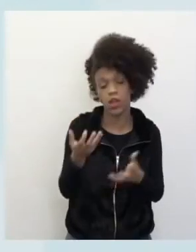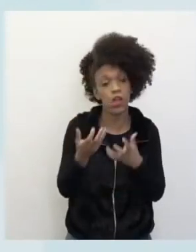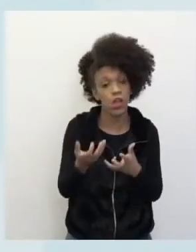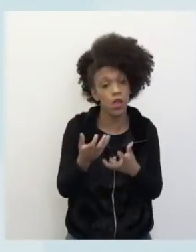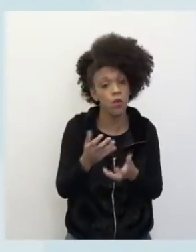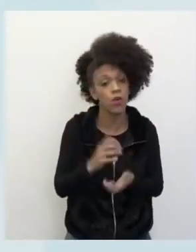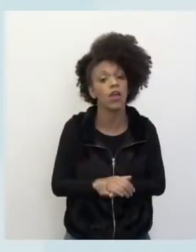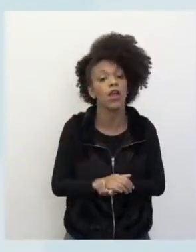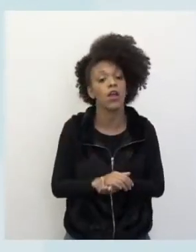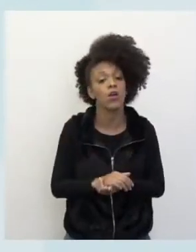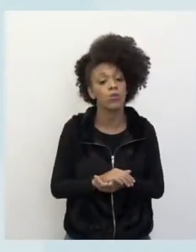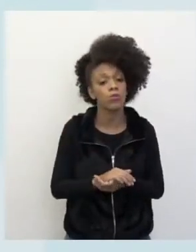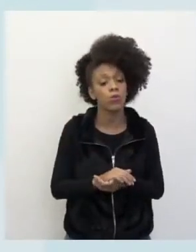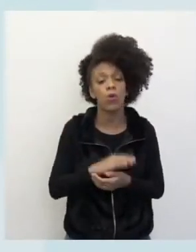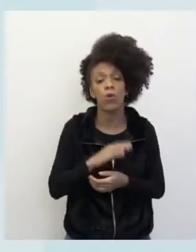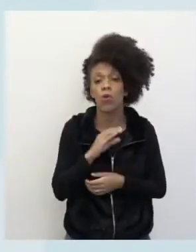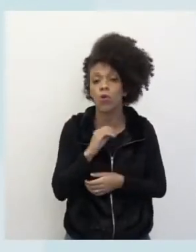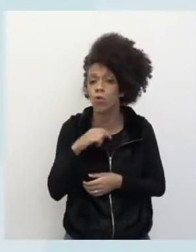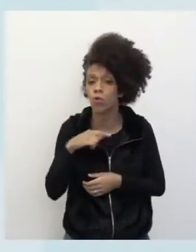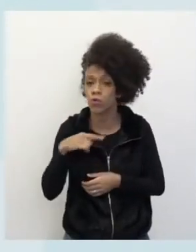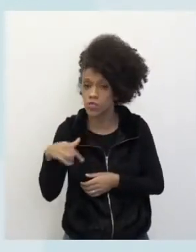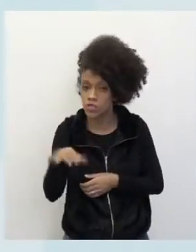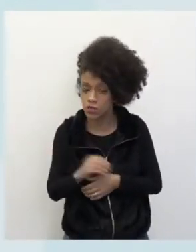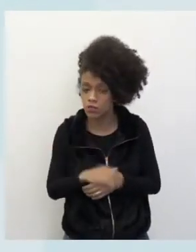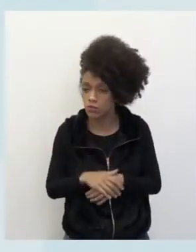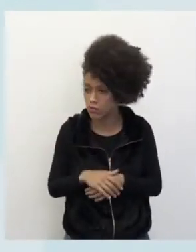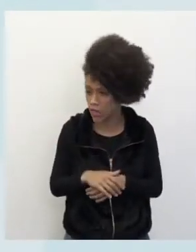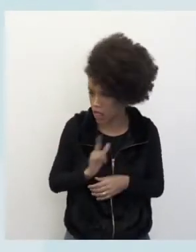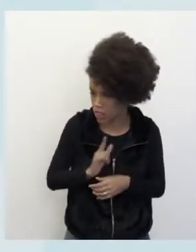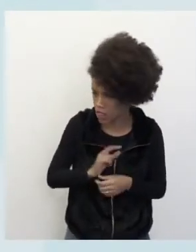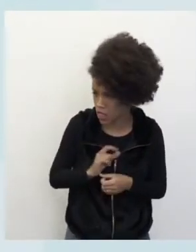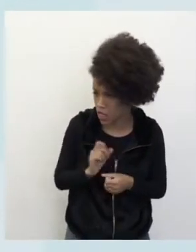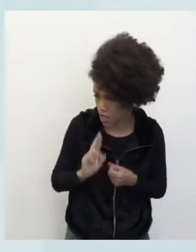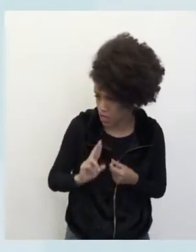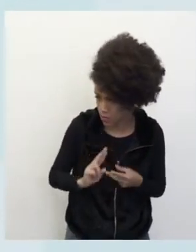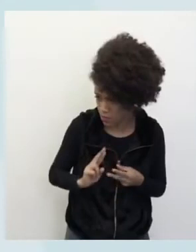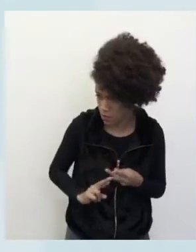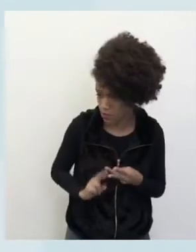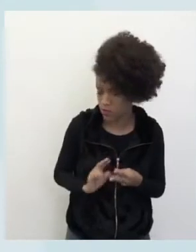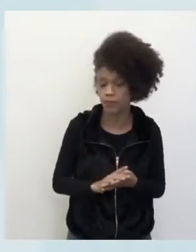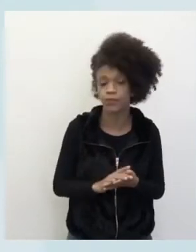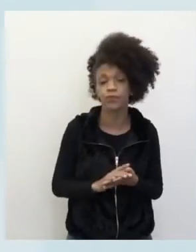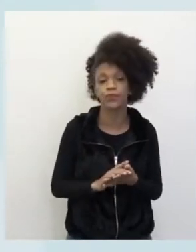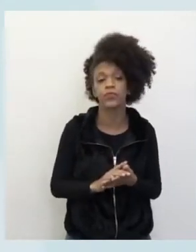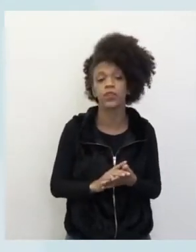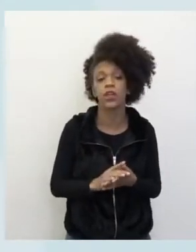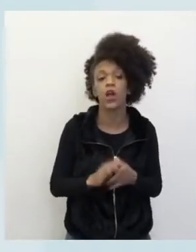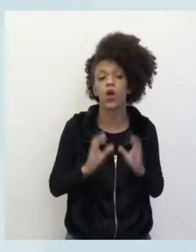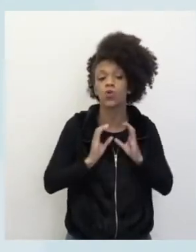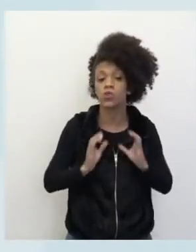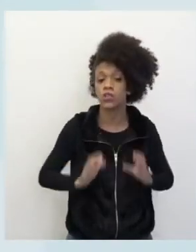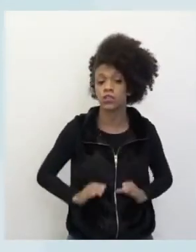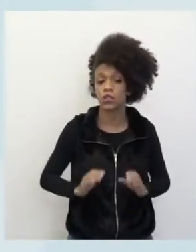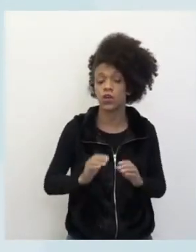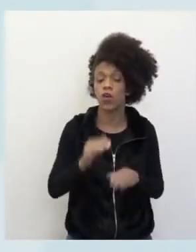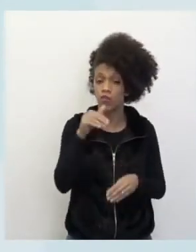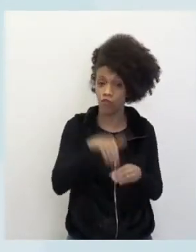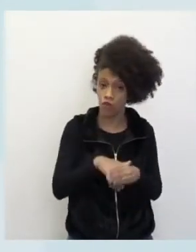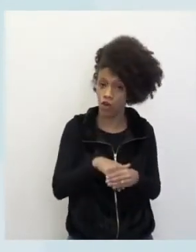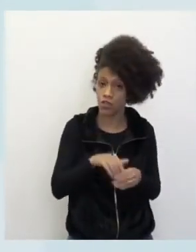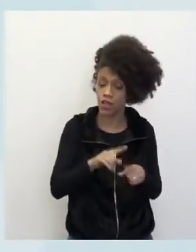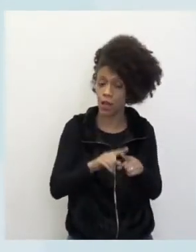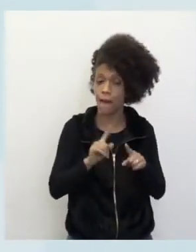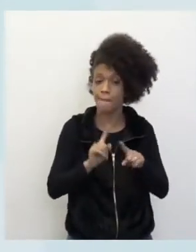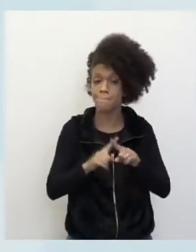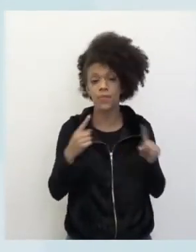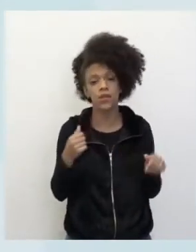conjunção conclusiva. A gente tem respostas para para dois. Responde aqui. O cidadão vota, mas não acompanha o governante.